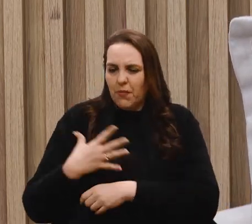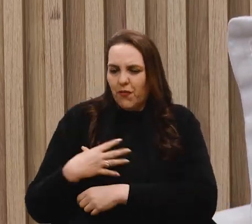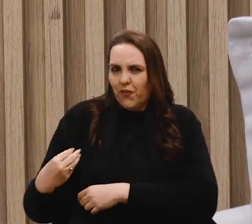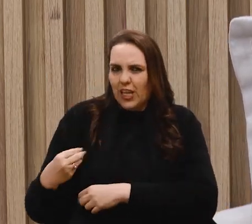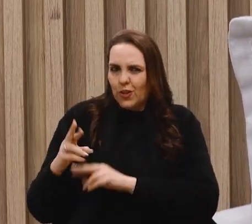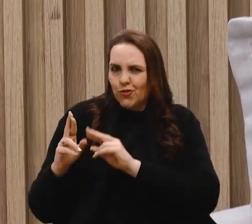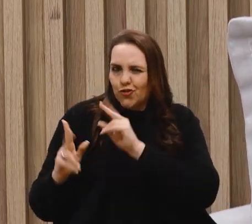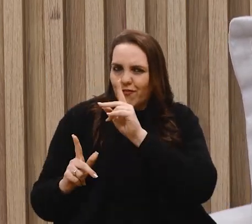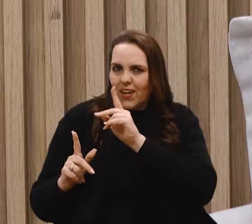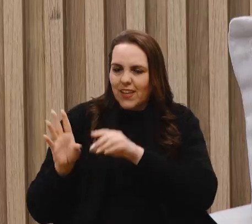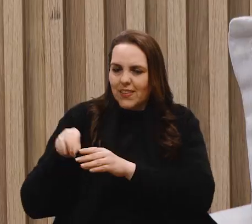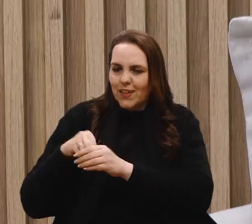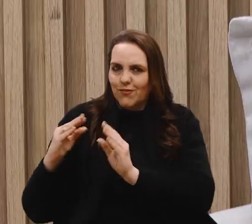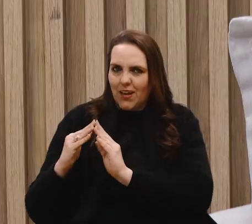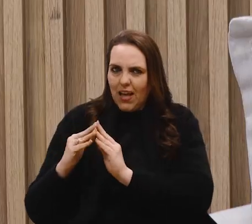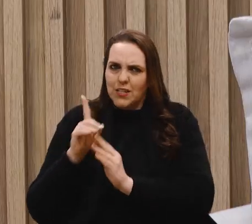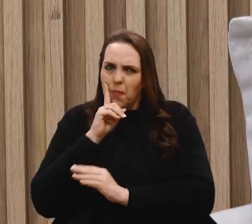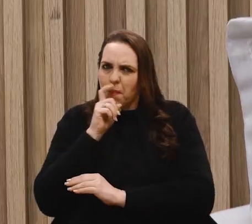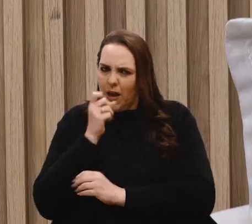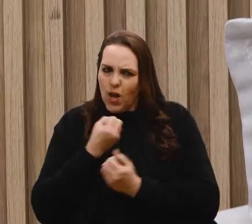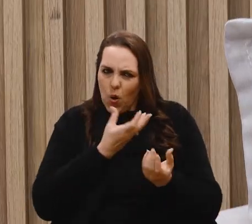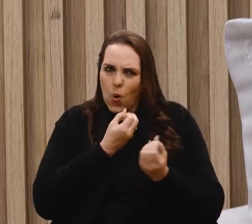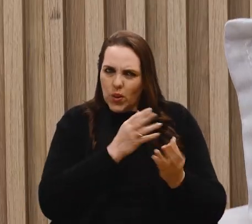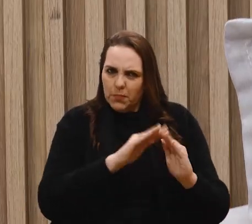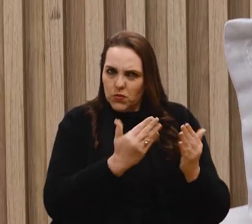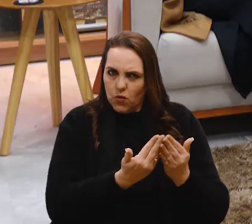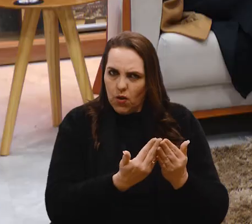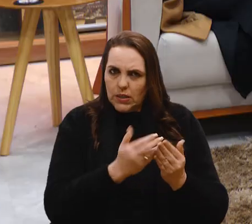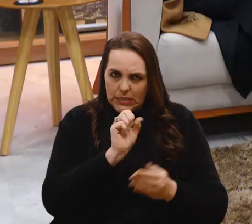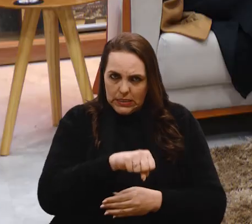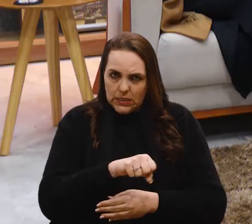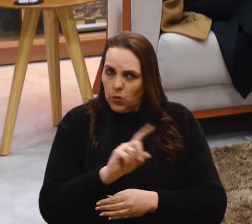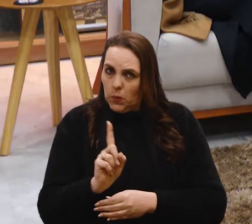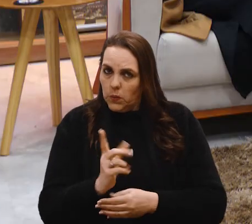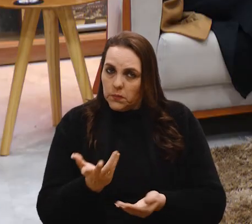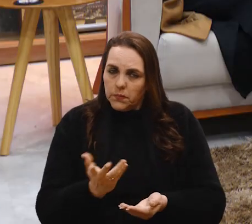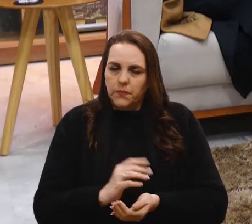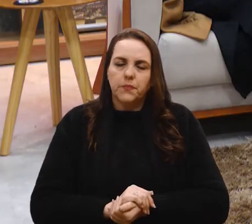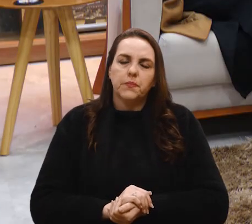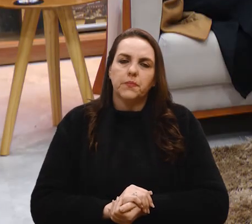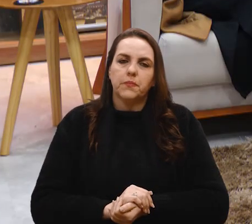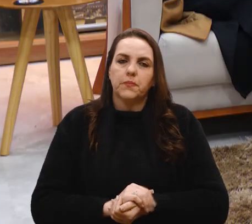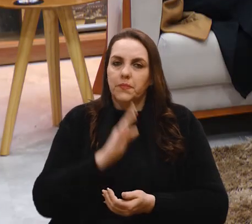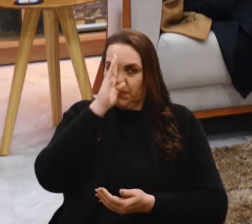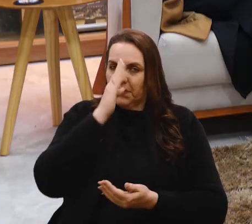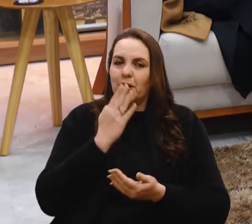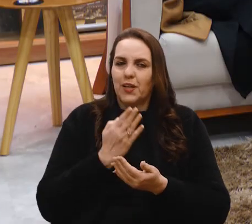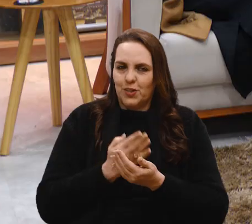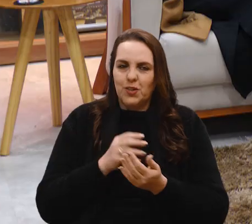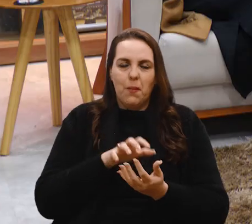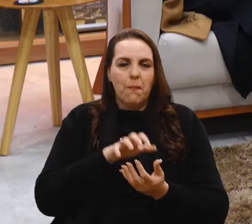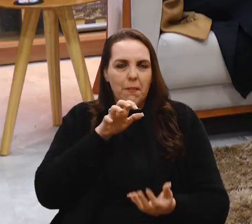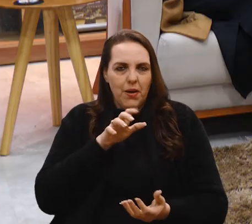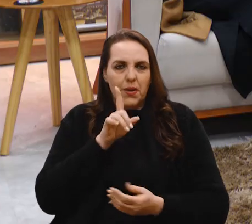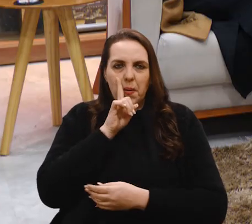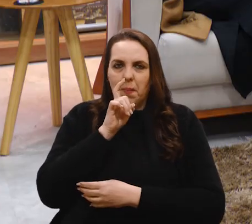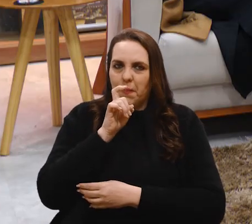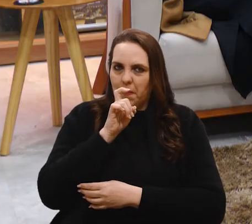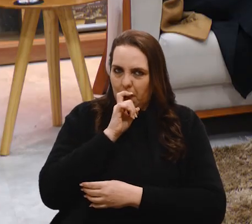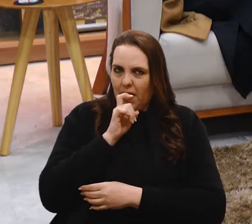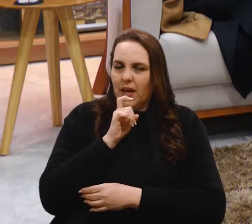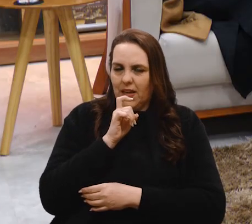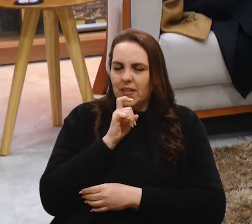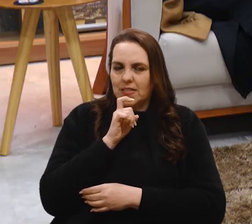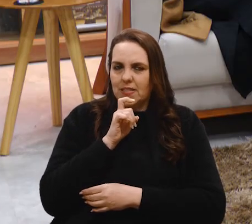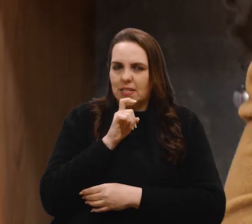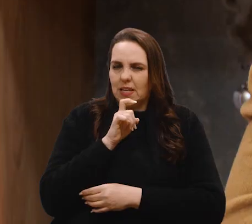um pouco diferente? Tem pais que fazem isso? Será, Camila? Olha, eu acredito que os pais, na maioria das vezes, com o público que a gente